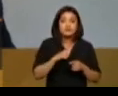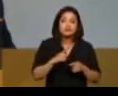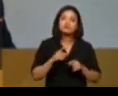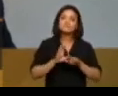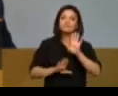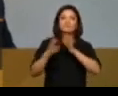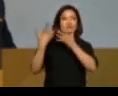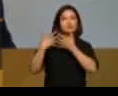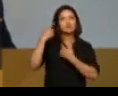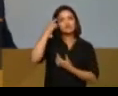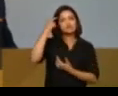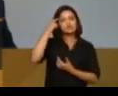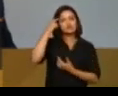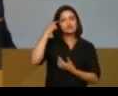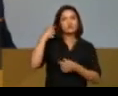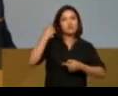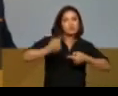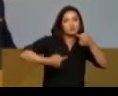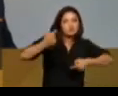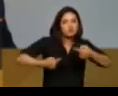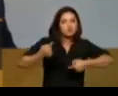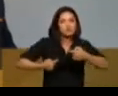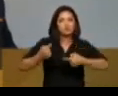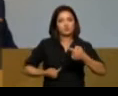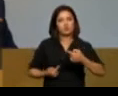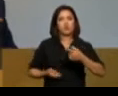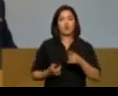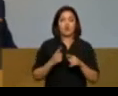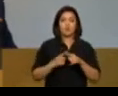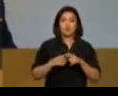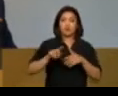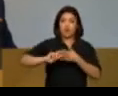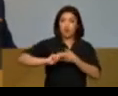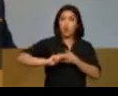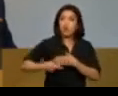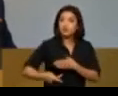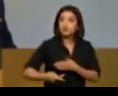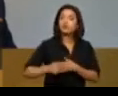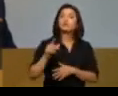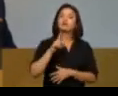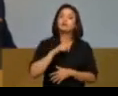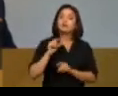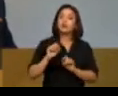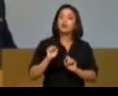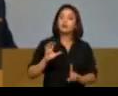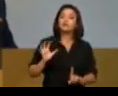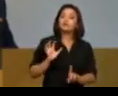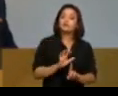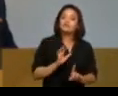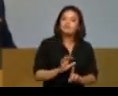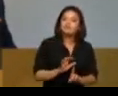muita reflexão e amplo debate, pois as suas consequências têm o condão de afetar